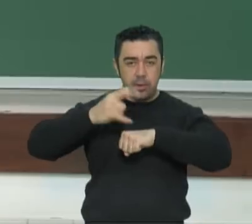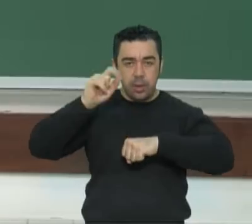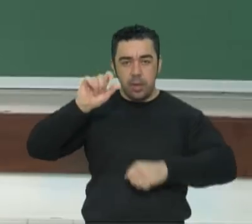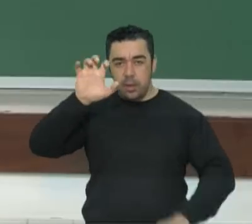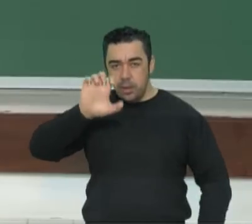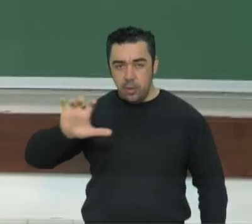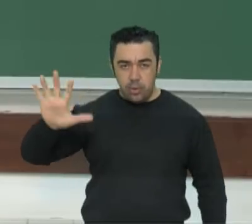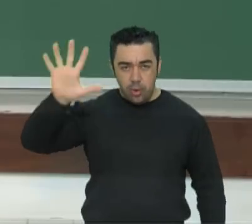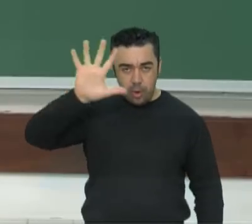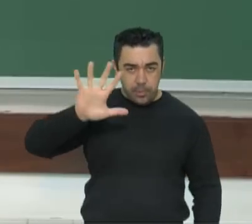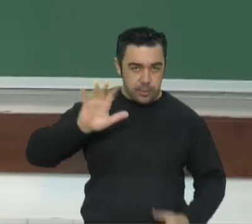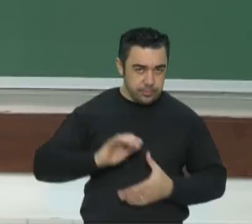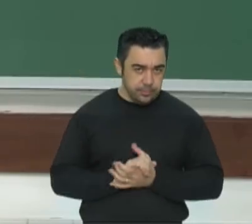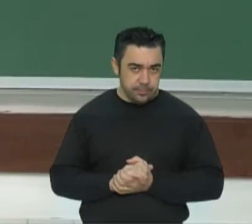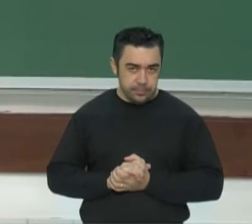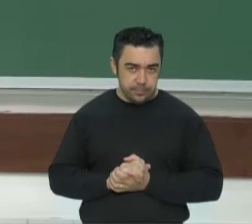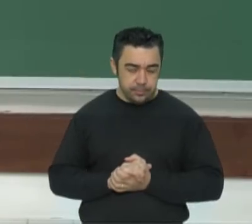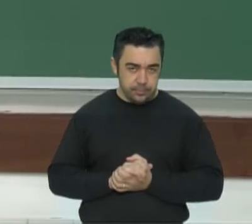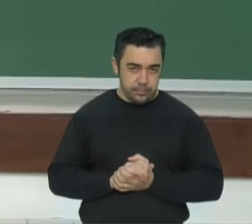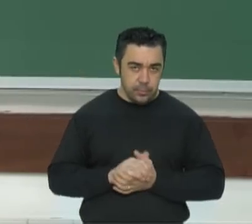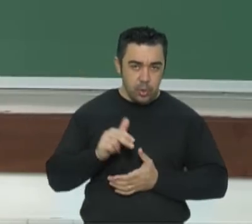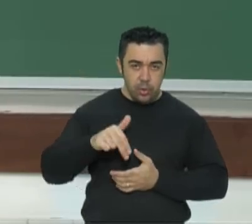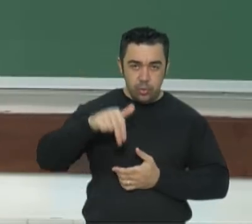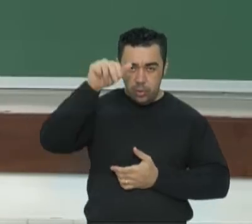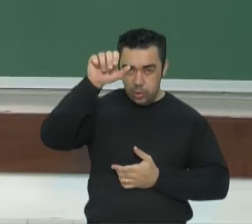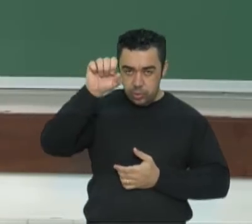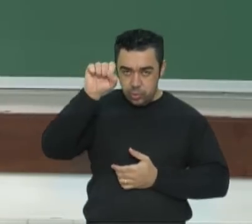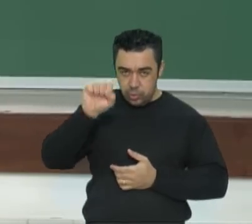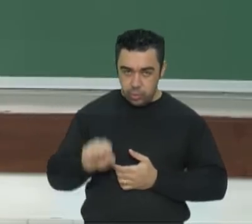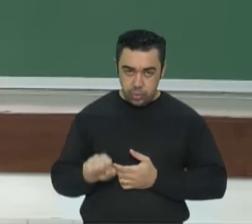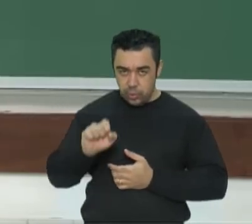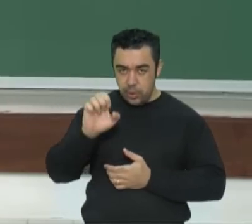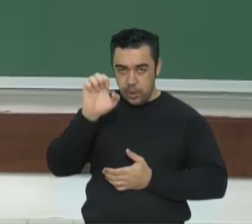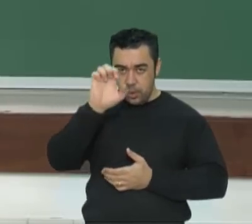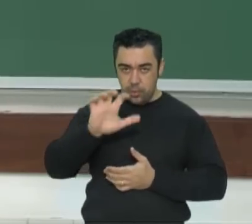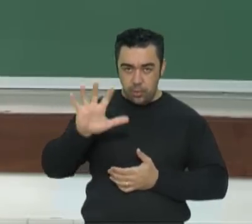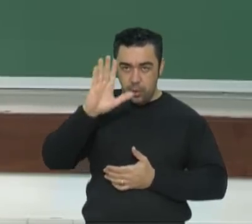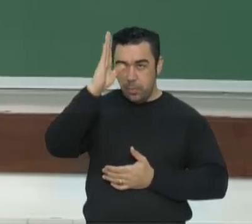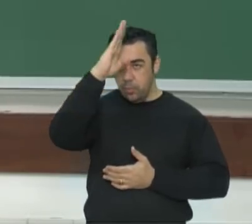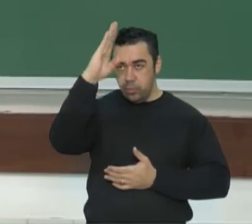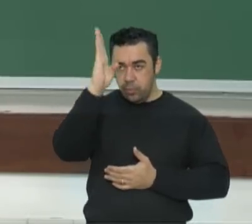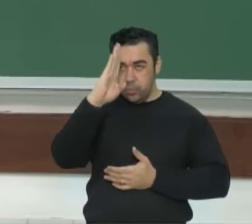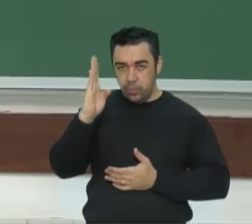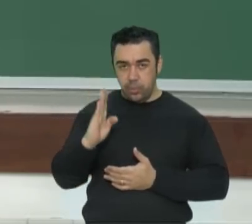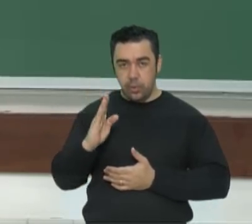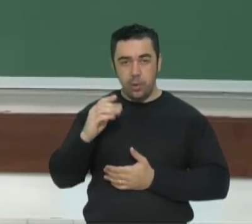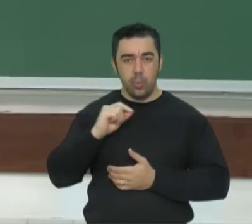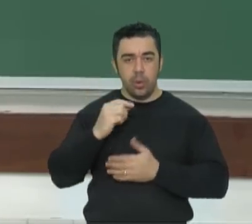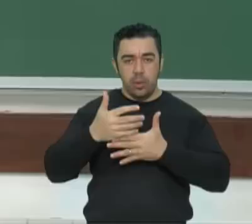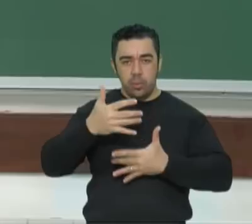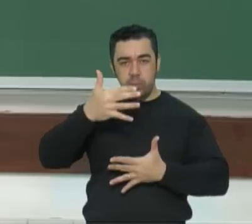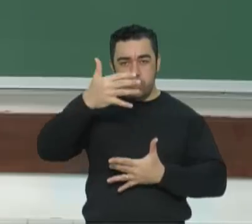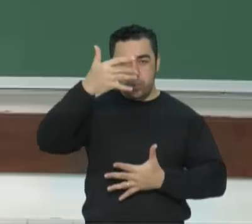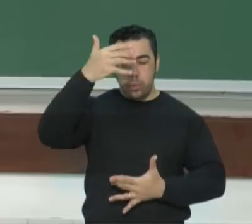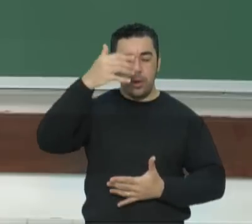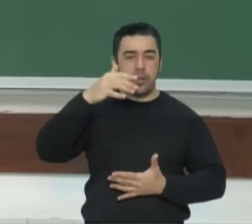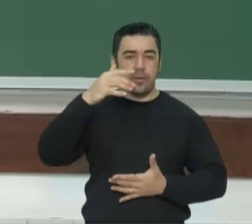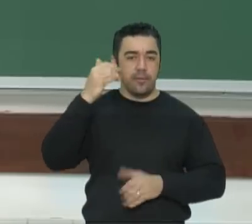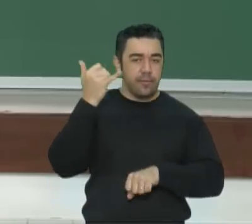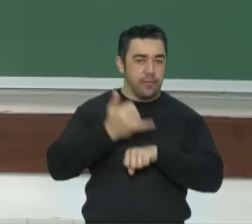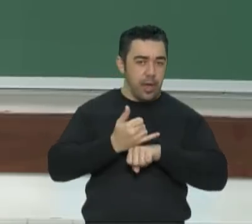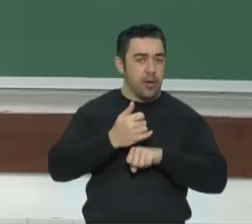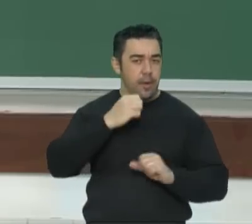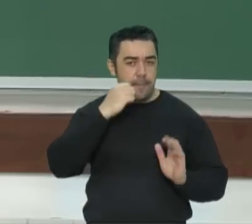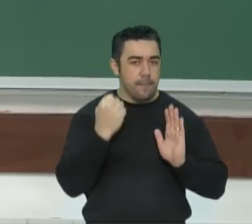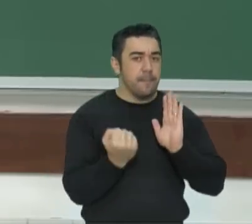é a Europa. Então, de norte a sul da Europa, uma cortina de ferro, expressão aí em destaque para você, que marcou a Guerra